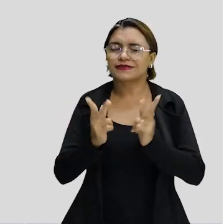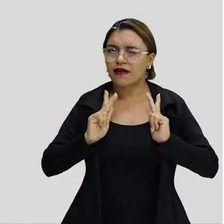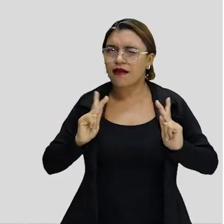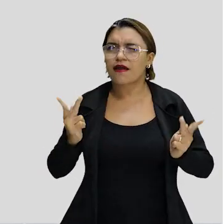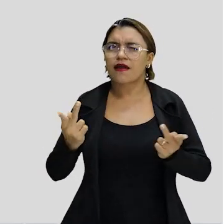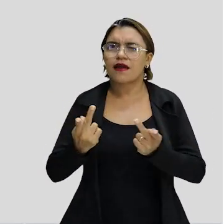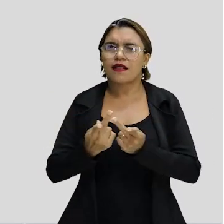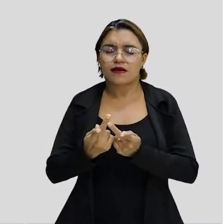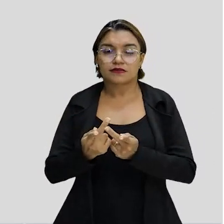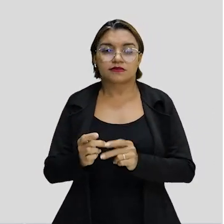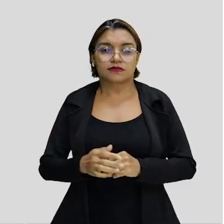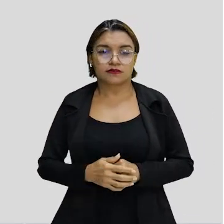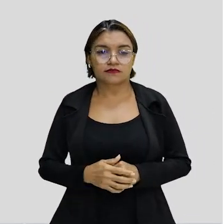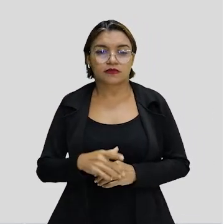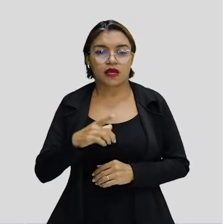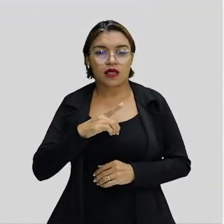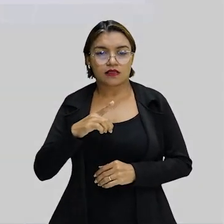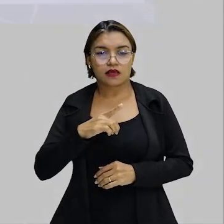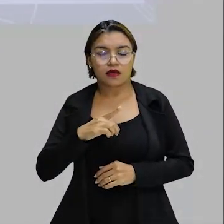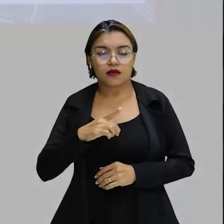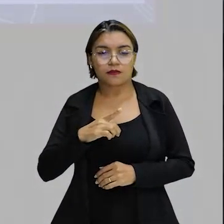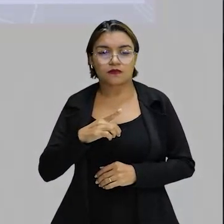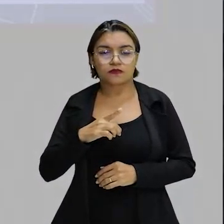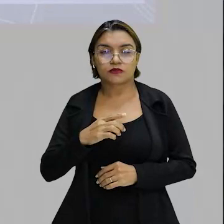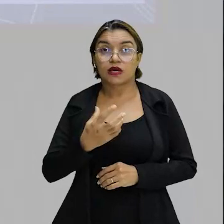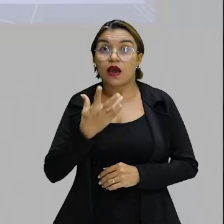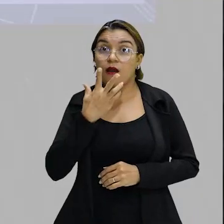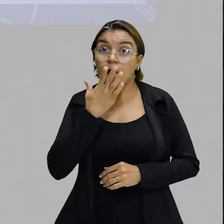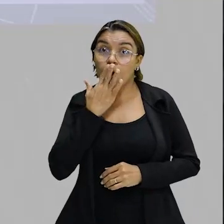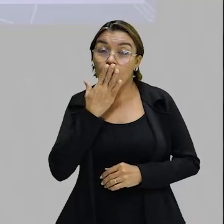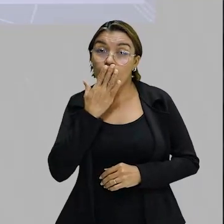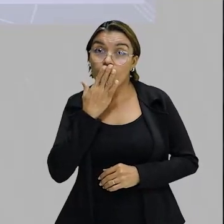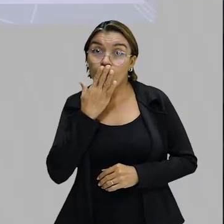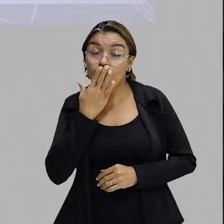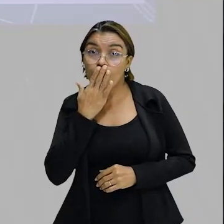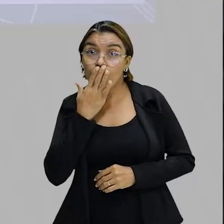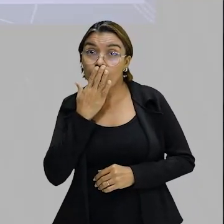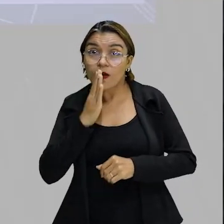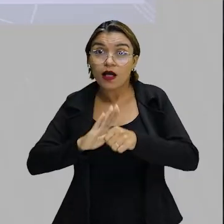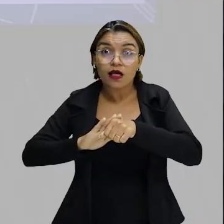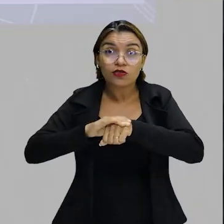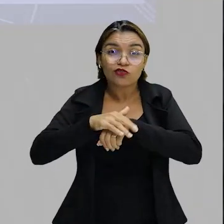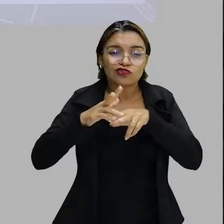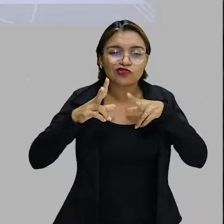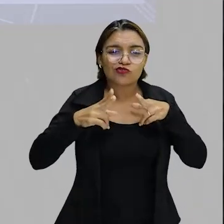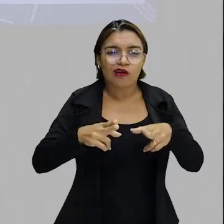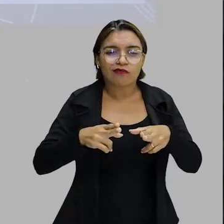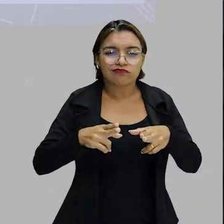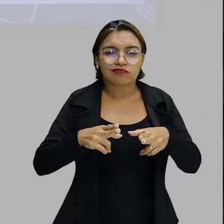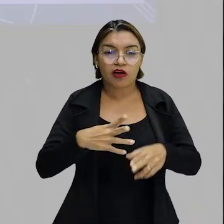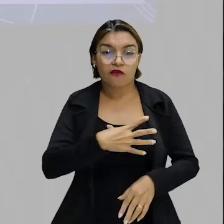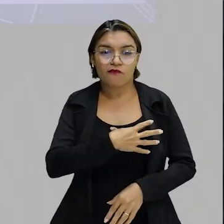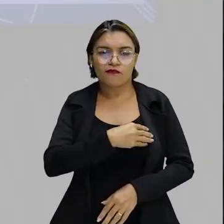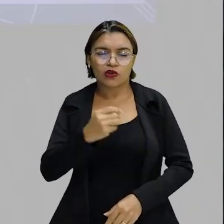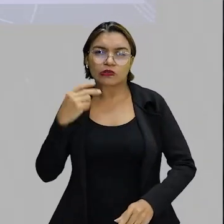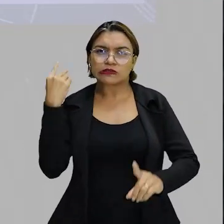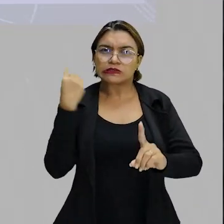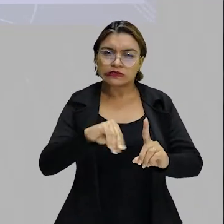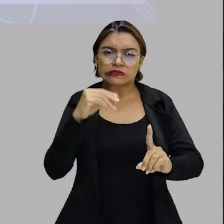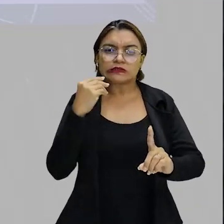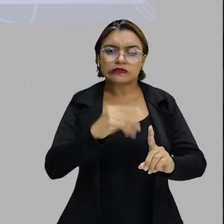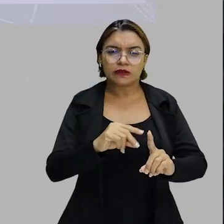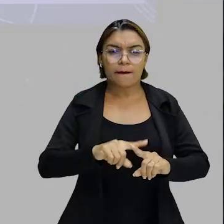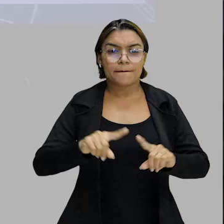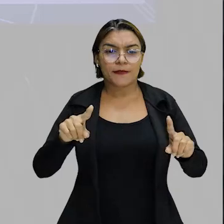dura. Fato real da nossa história. Claro, licença poética para falar de fato real, porque se é fato, obviamente é real, mas